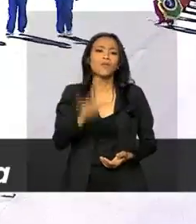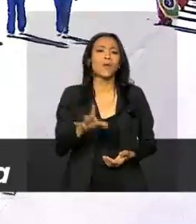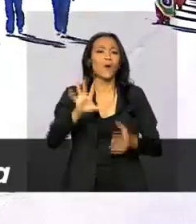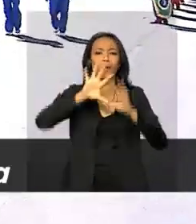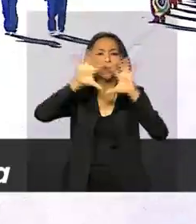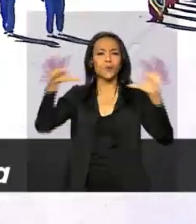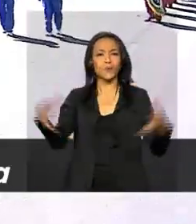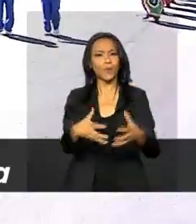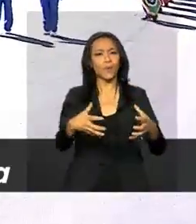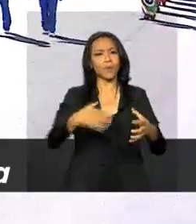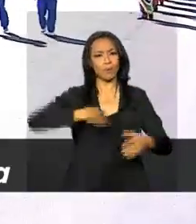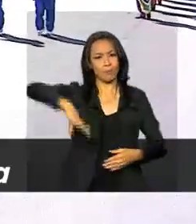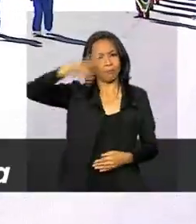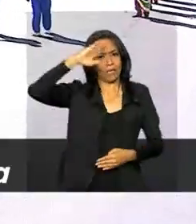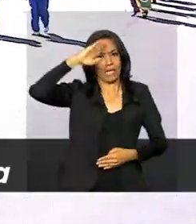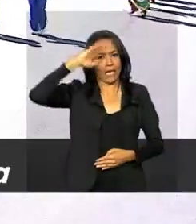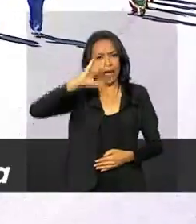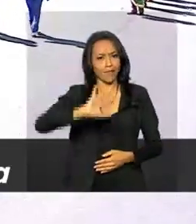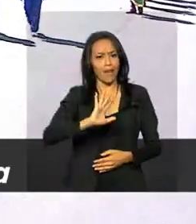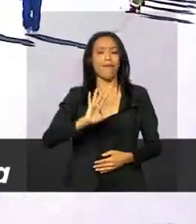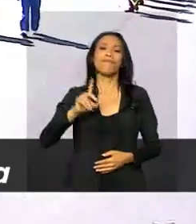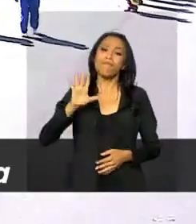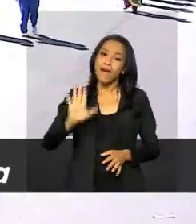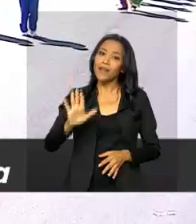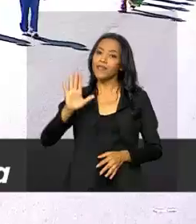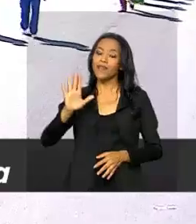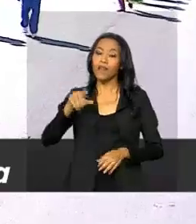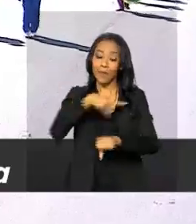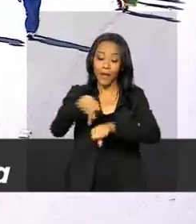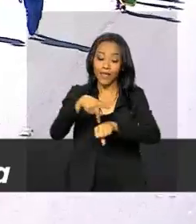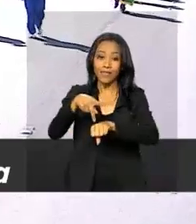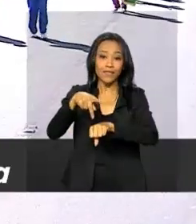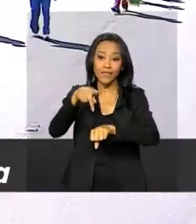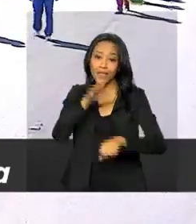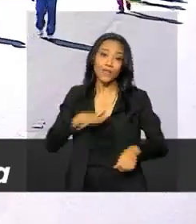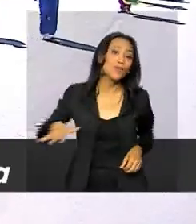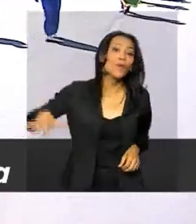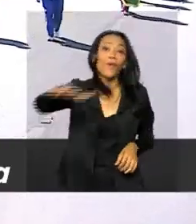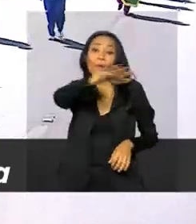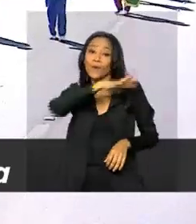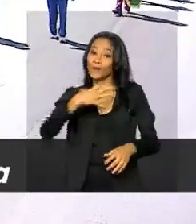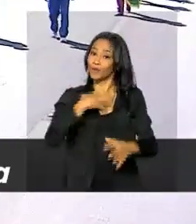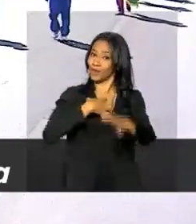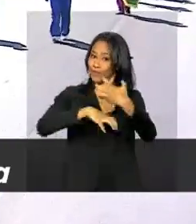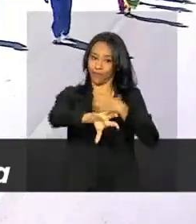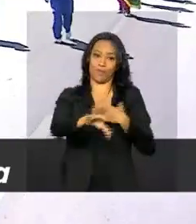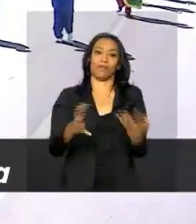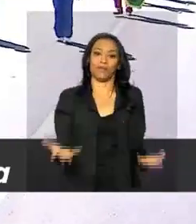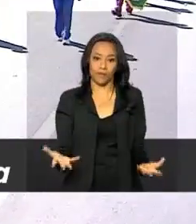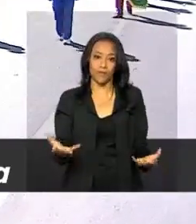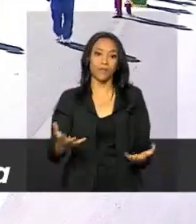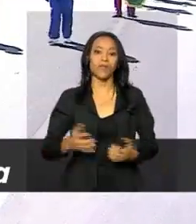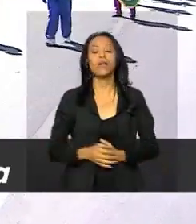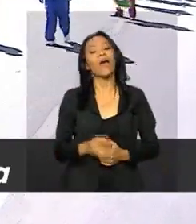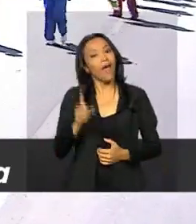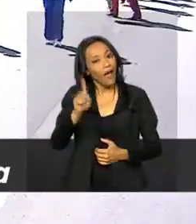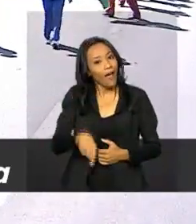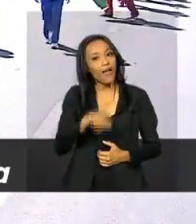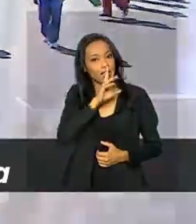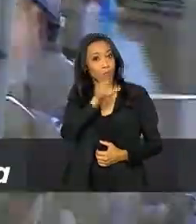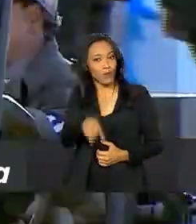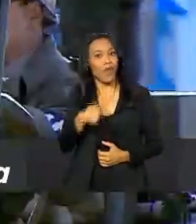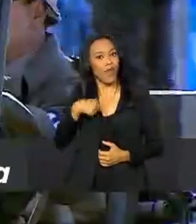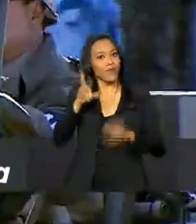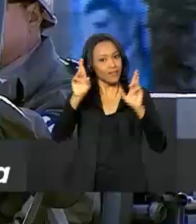militar, né? Mas o fogo representando a pátria de todos. Exatamente, é isso que a gente espera e é isso que